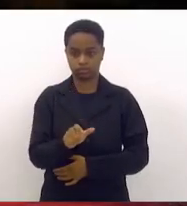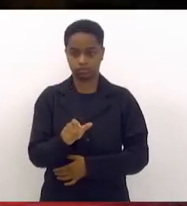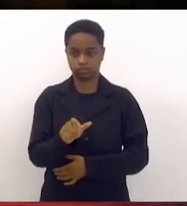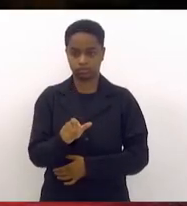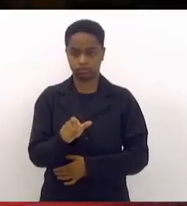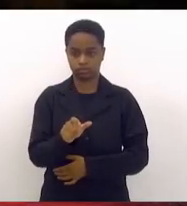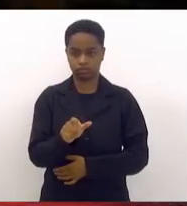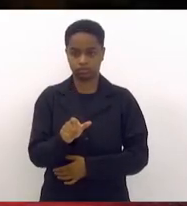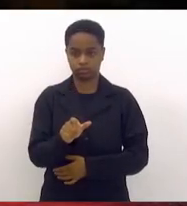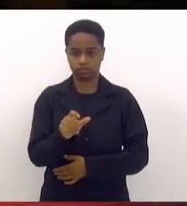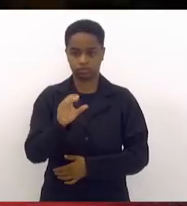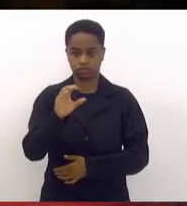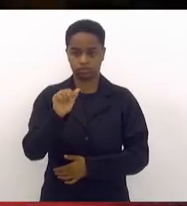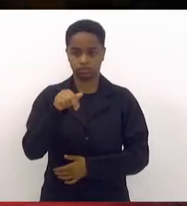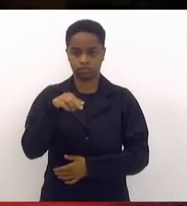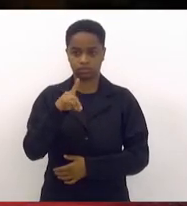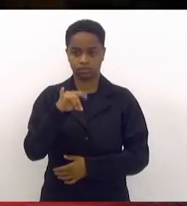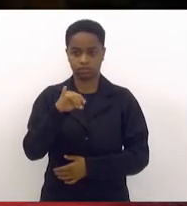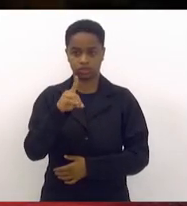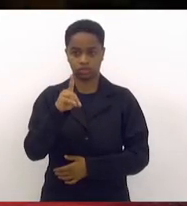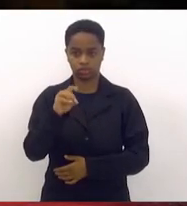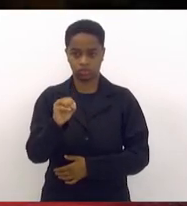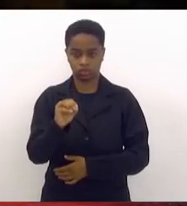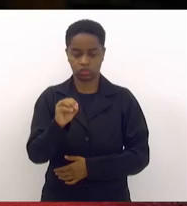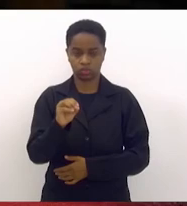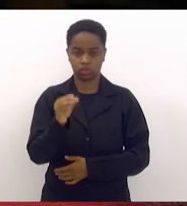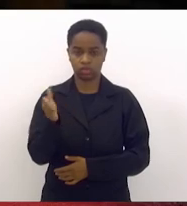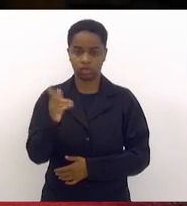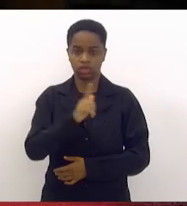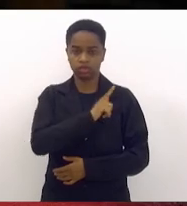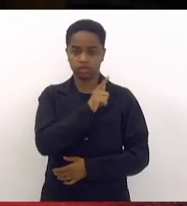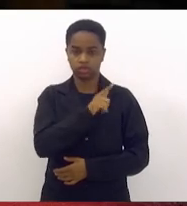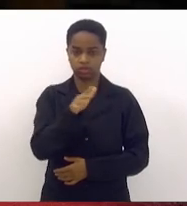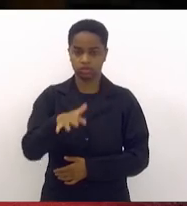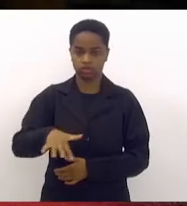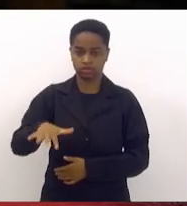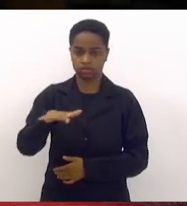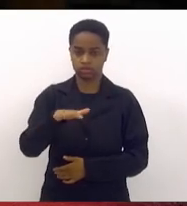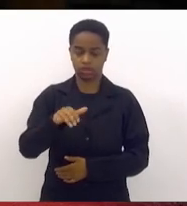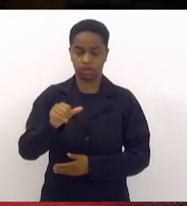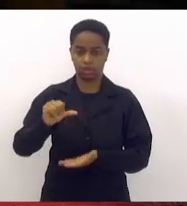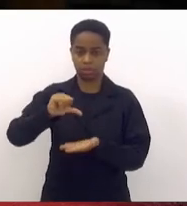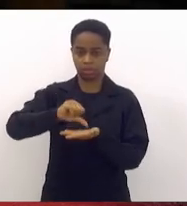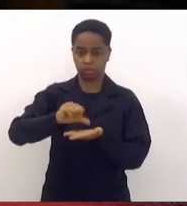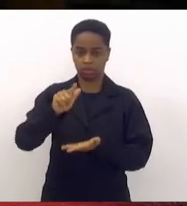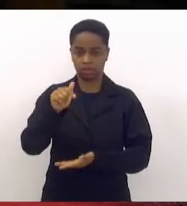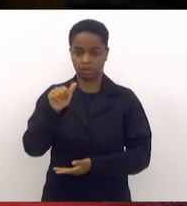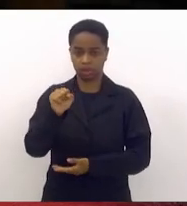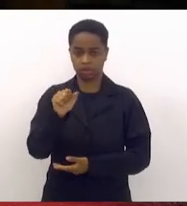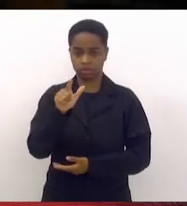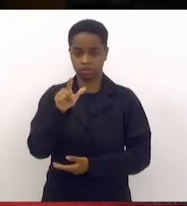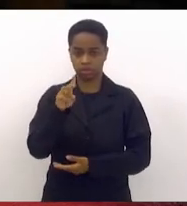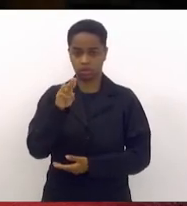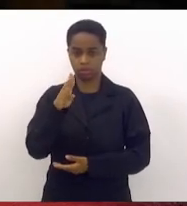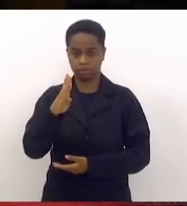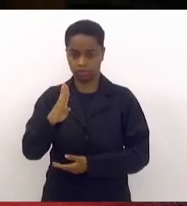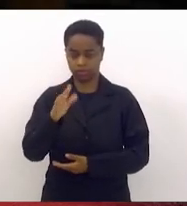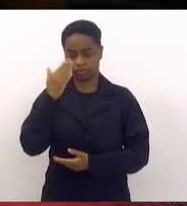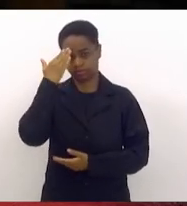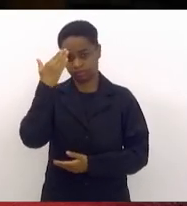Senhor Cândido luí Queiroz da Silva gerente Geral do Paulo gaslub agradecer pela